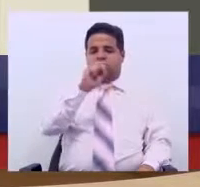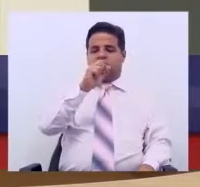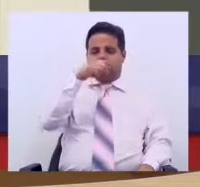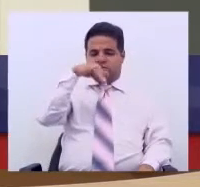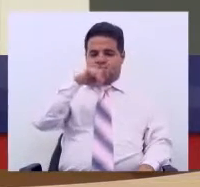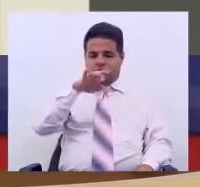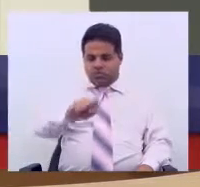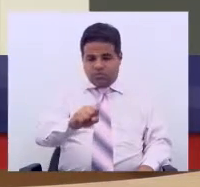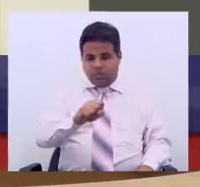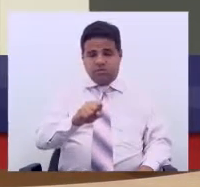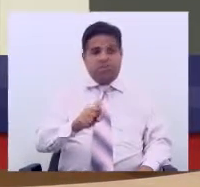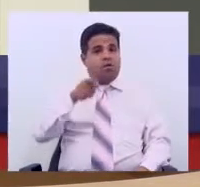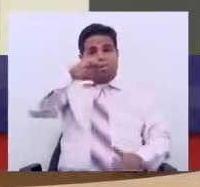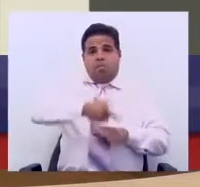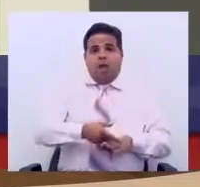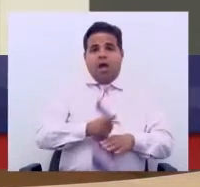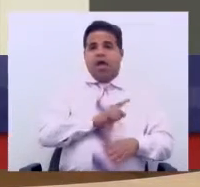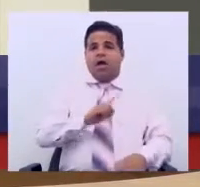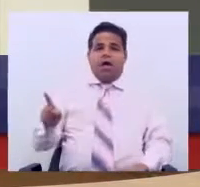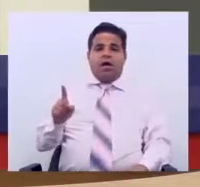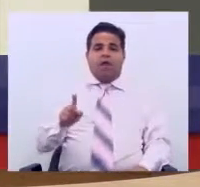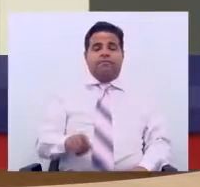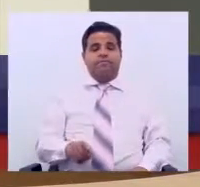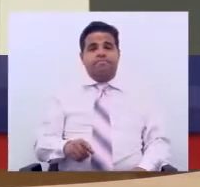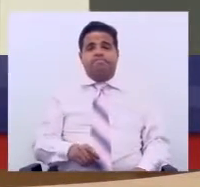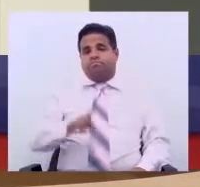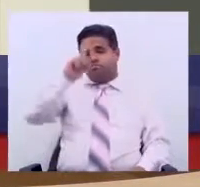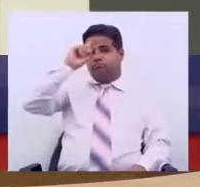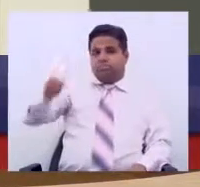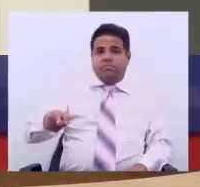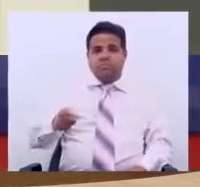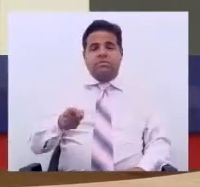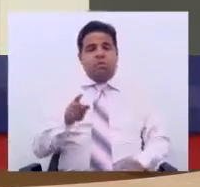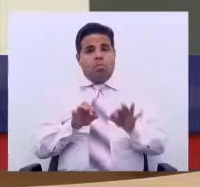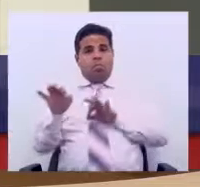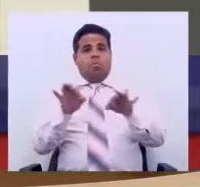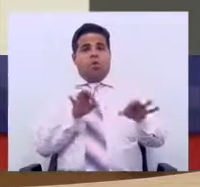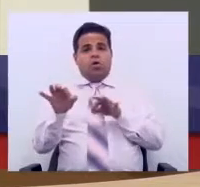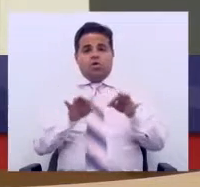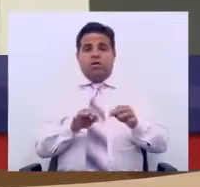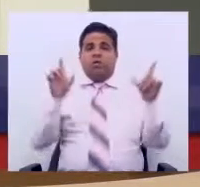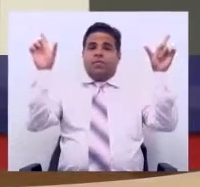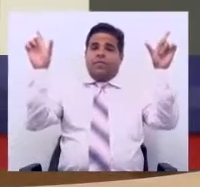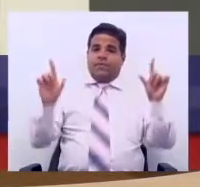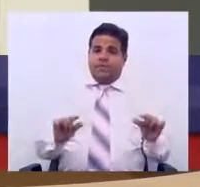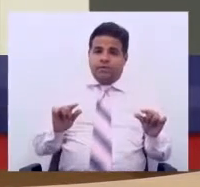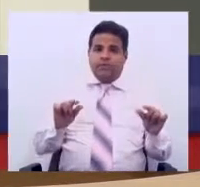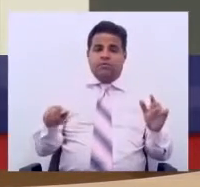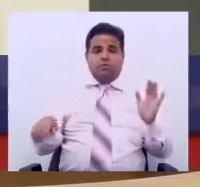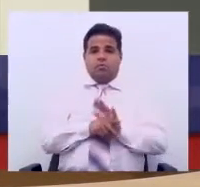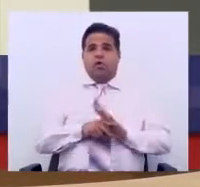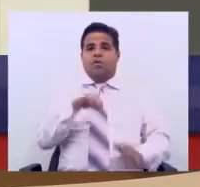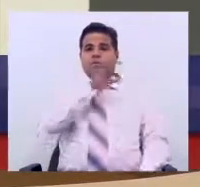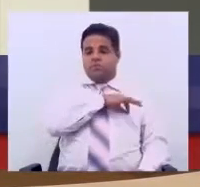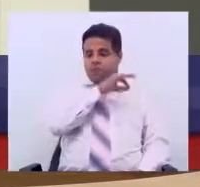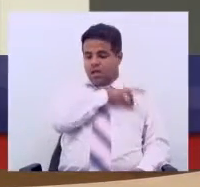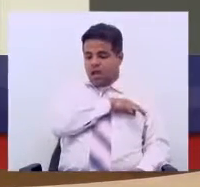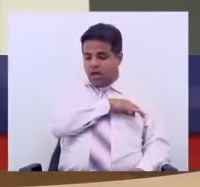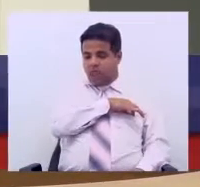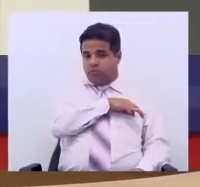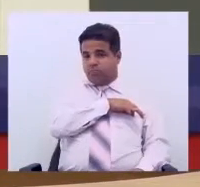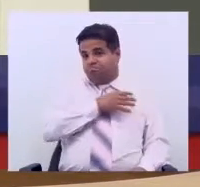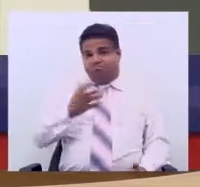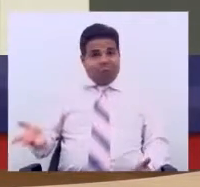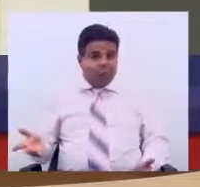caberia ao executivo mandar um projeto reduzindo o próprio salário, que caberia